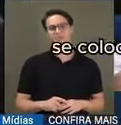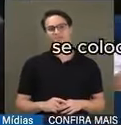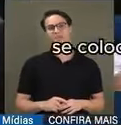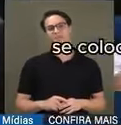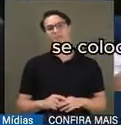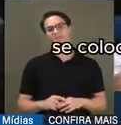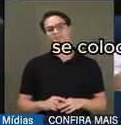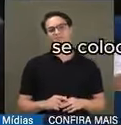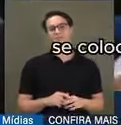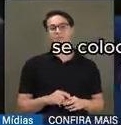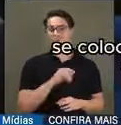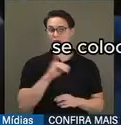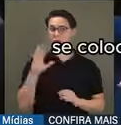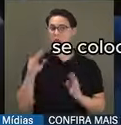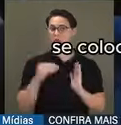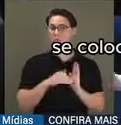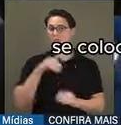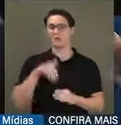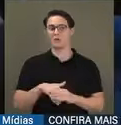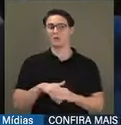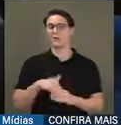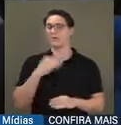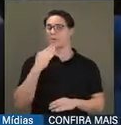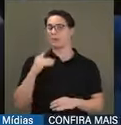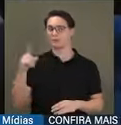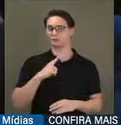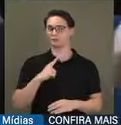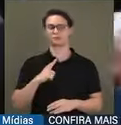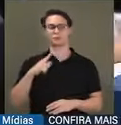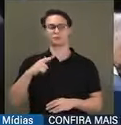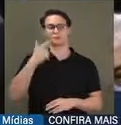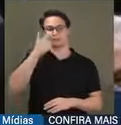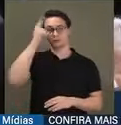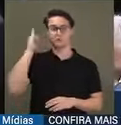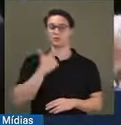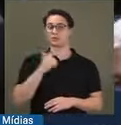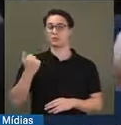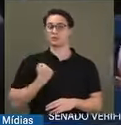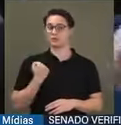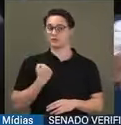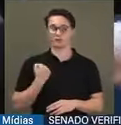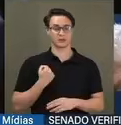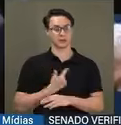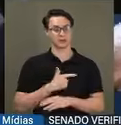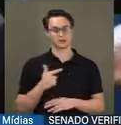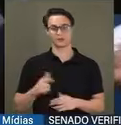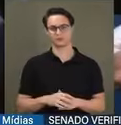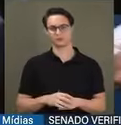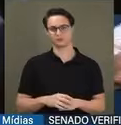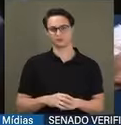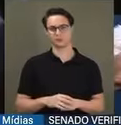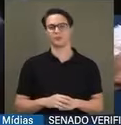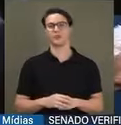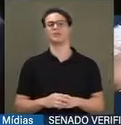se colocar para votar um impeachment do ministro Moraes, não vai ter o número suficiente, vai